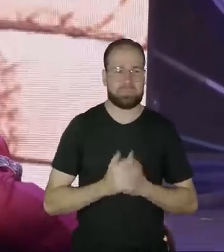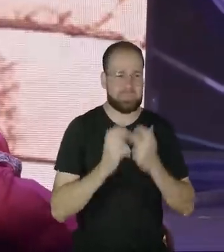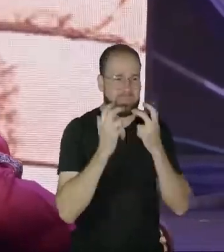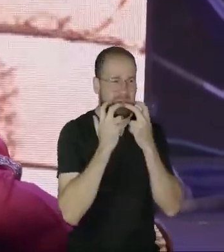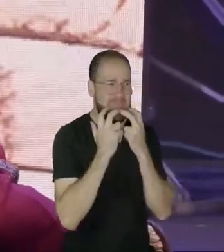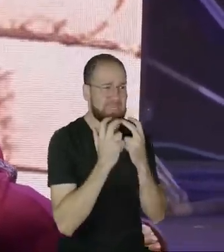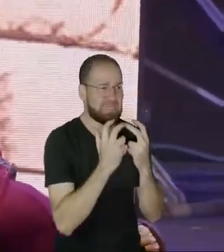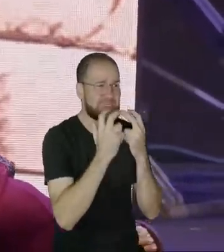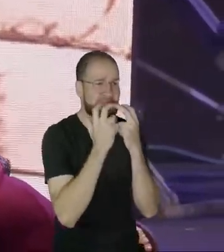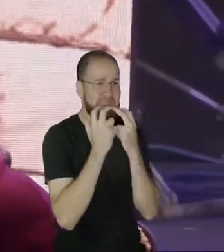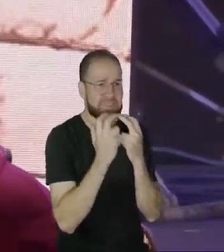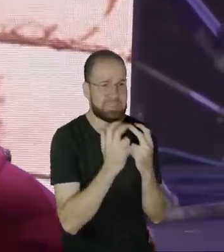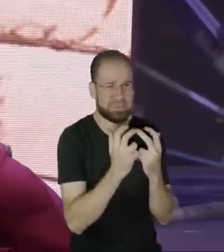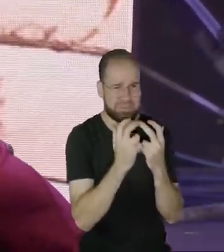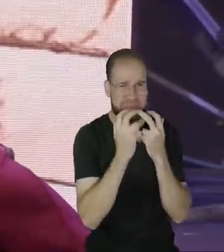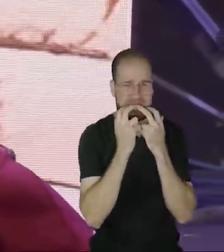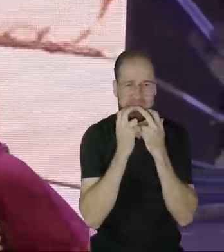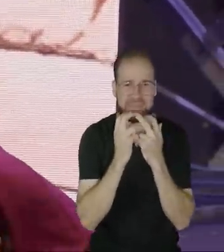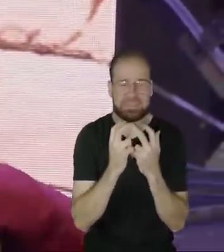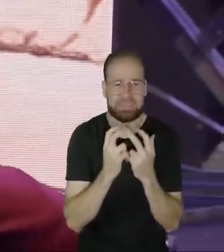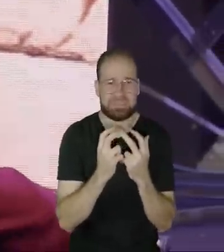Olho com essência.